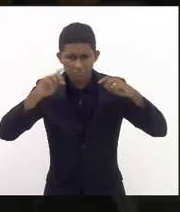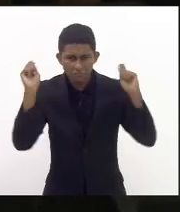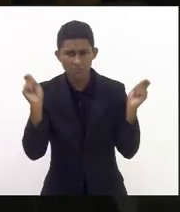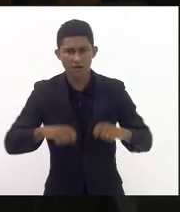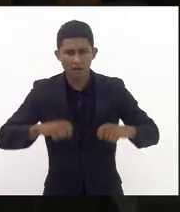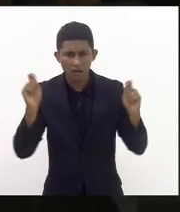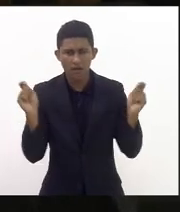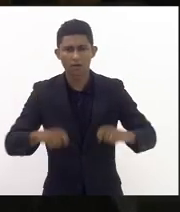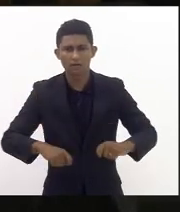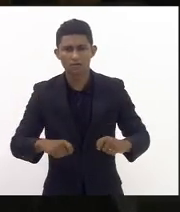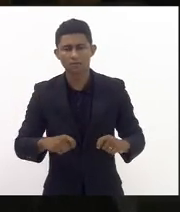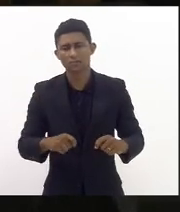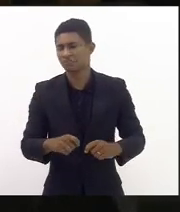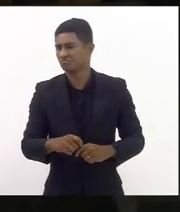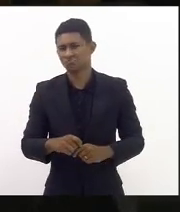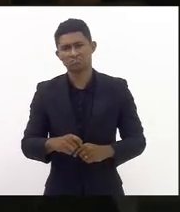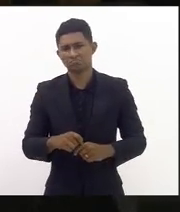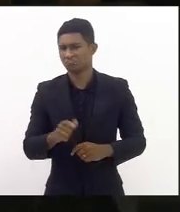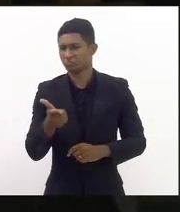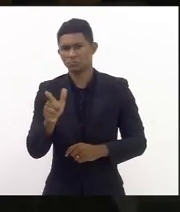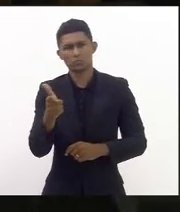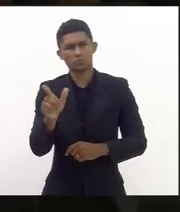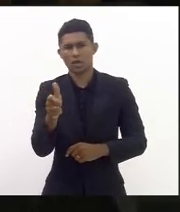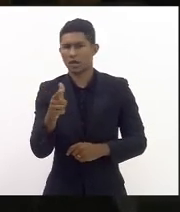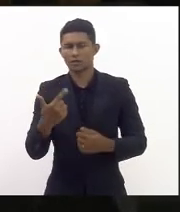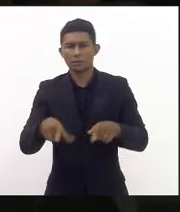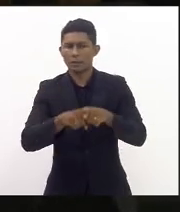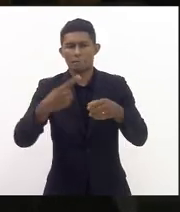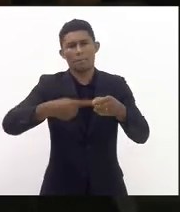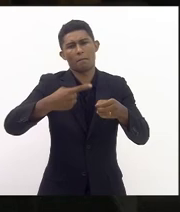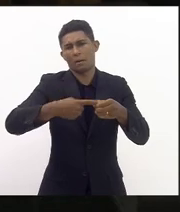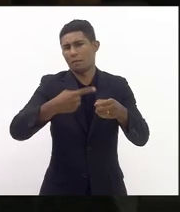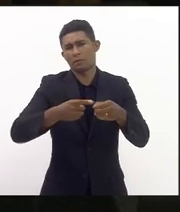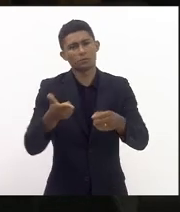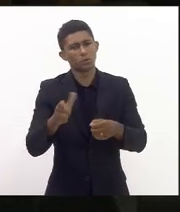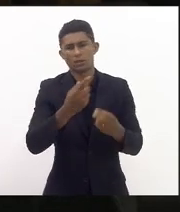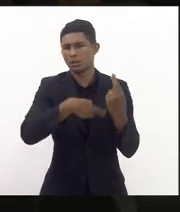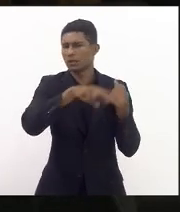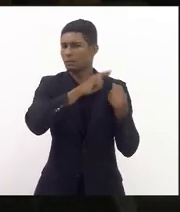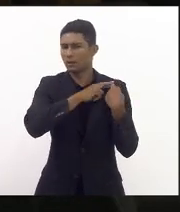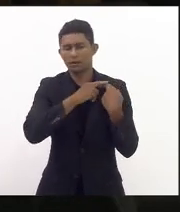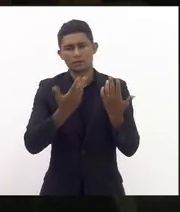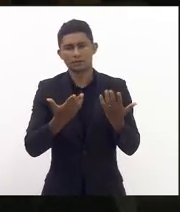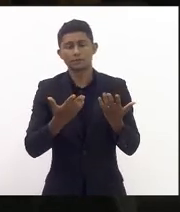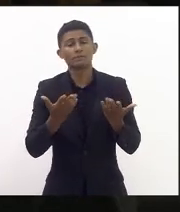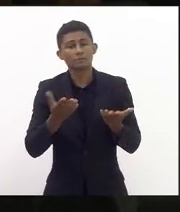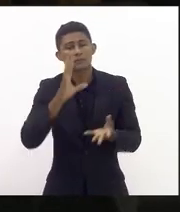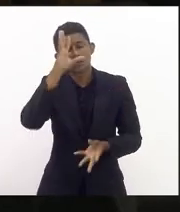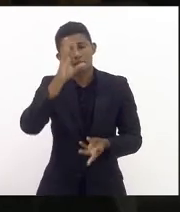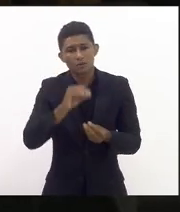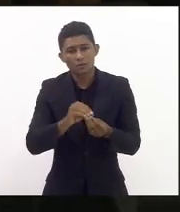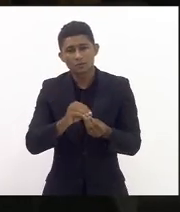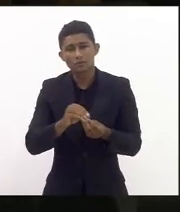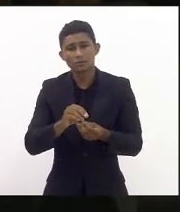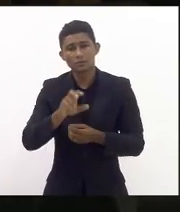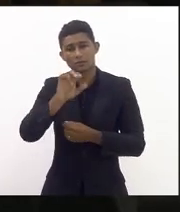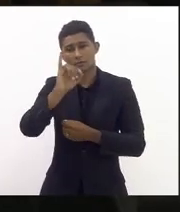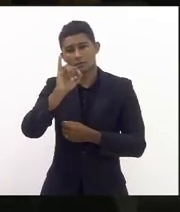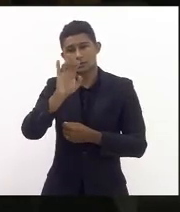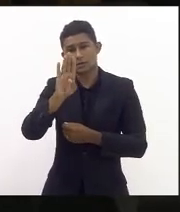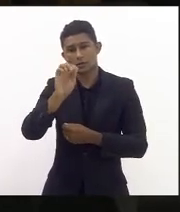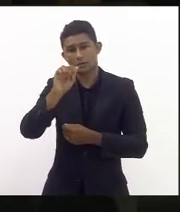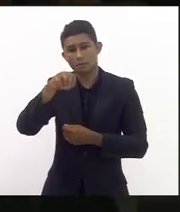sobre o mar territorial, nenhum município. O que quer dizer que o IBAMA deveria ter se